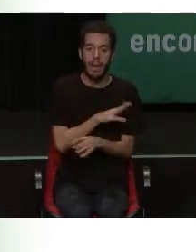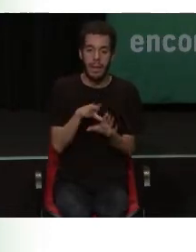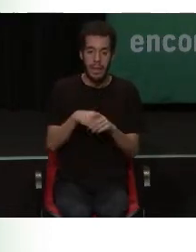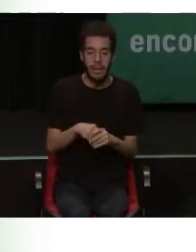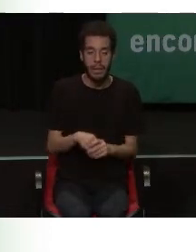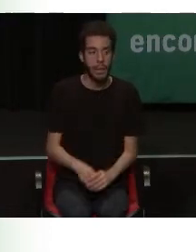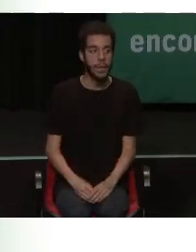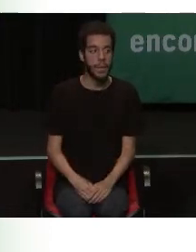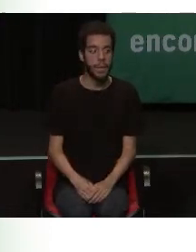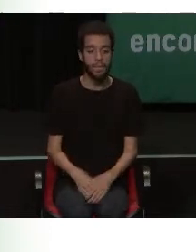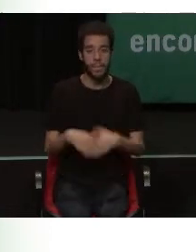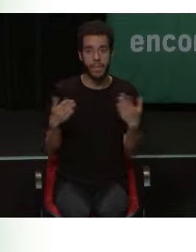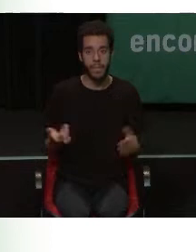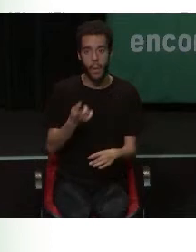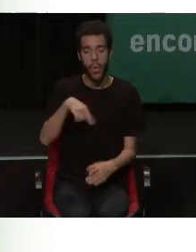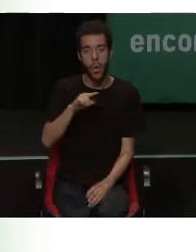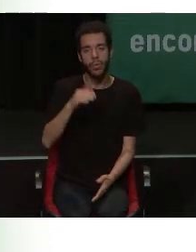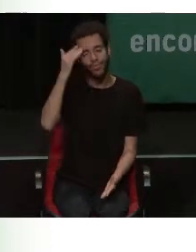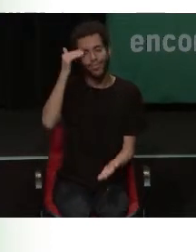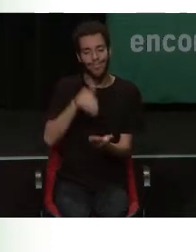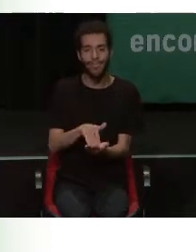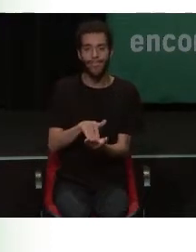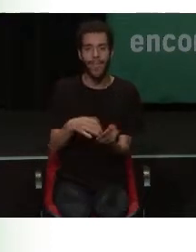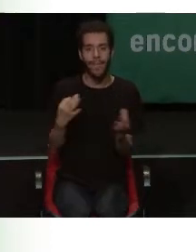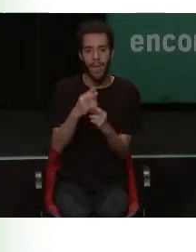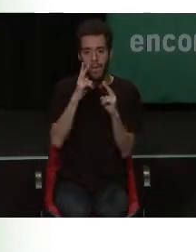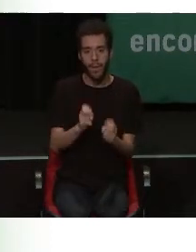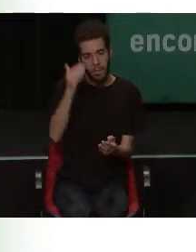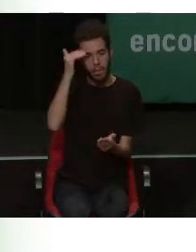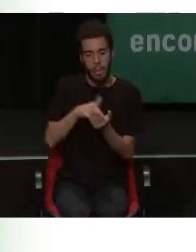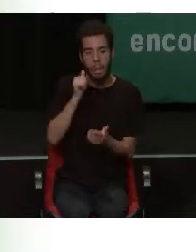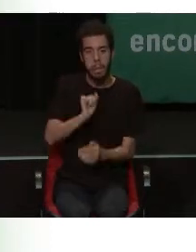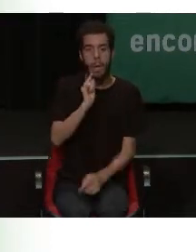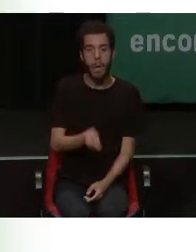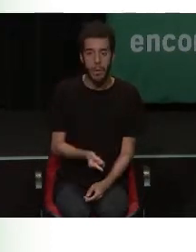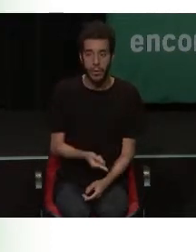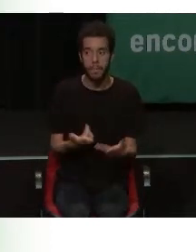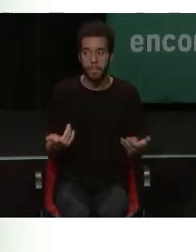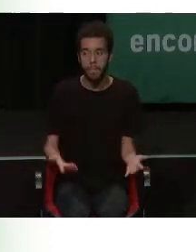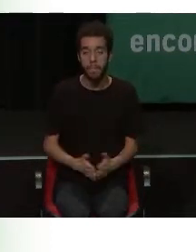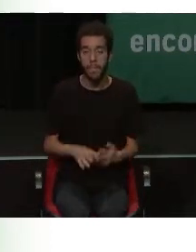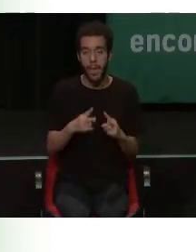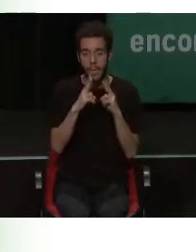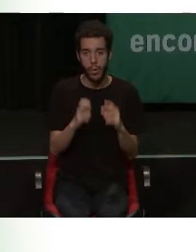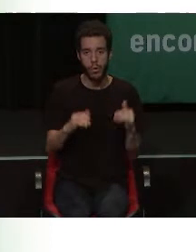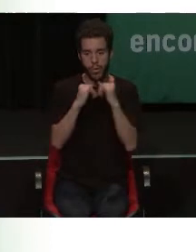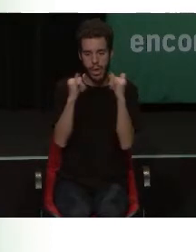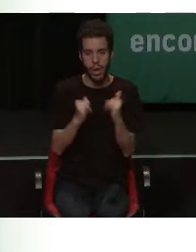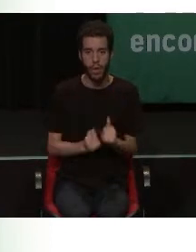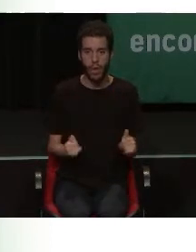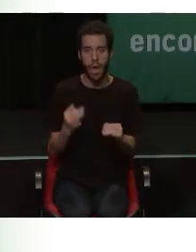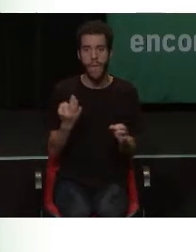familiar. E chegámos à conclusão neste estudo, que foi um estudo internacional, que